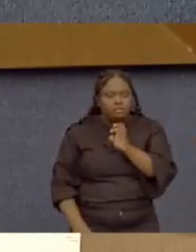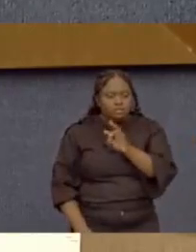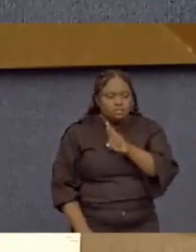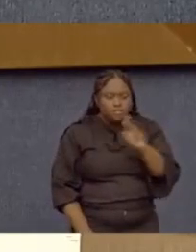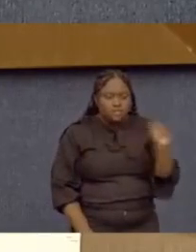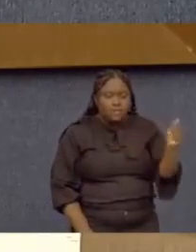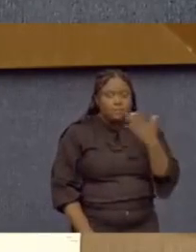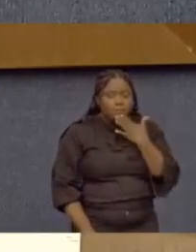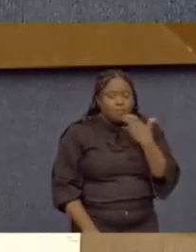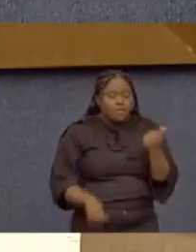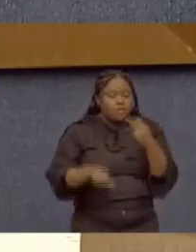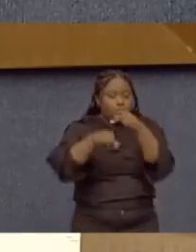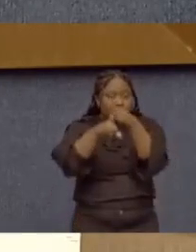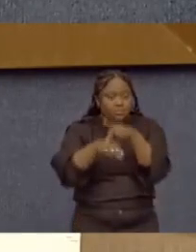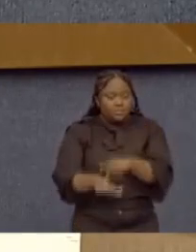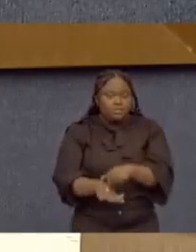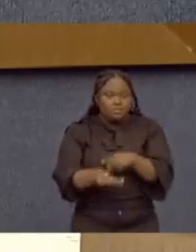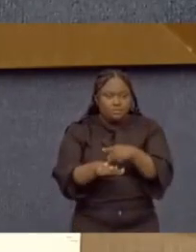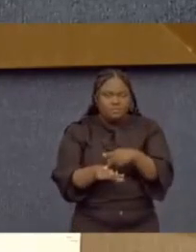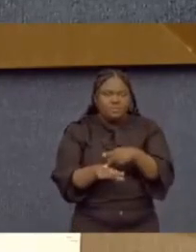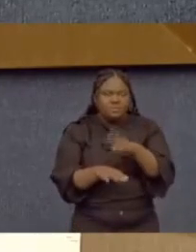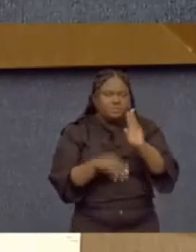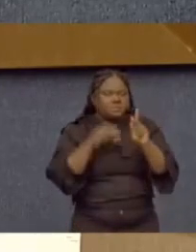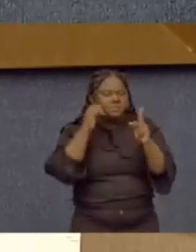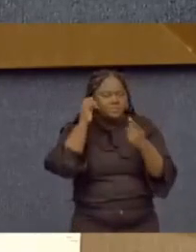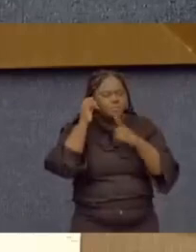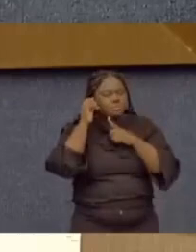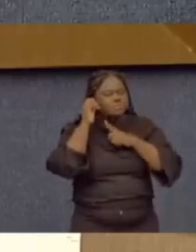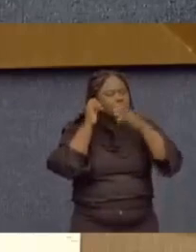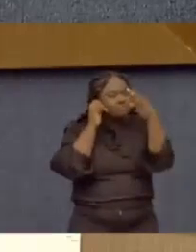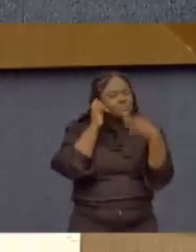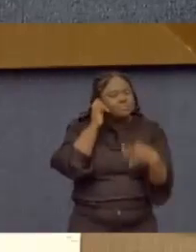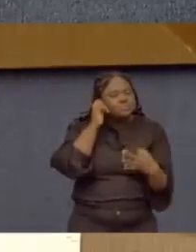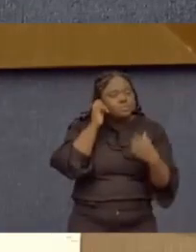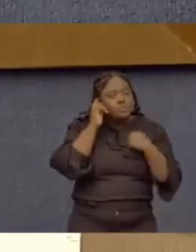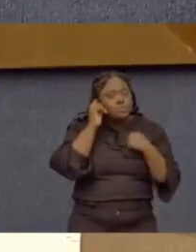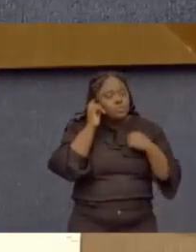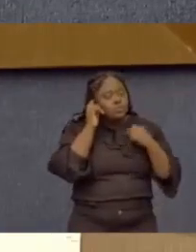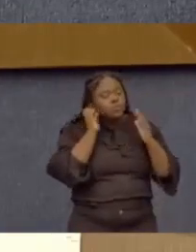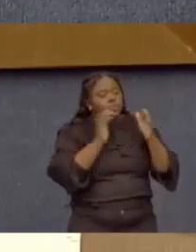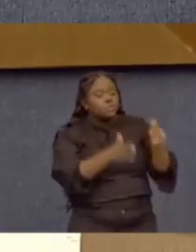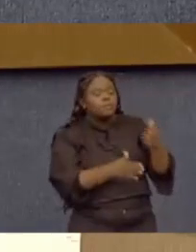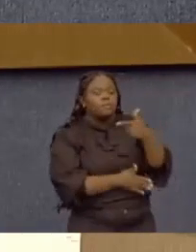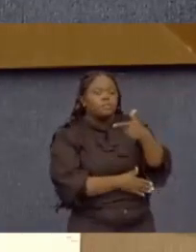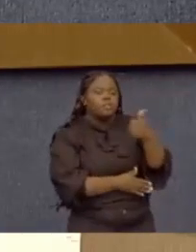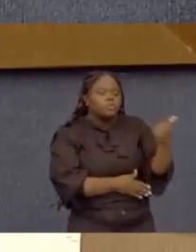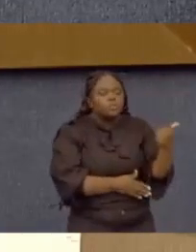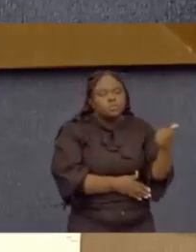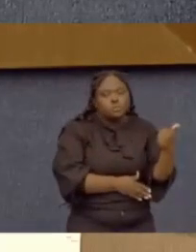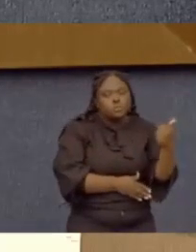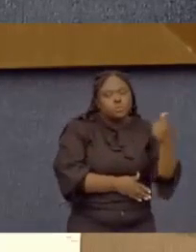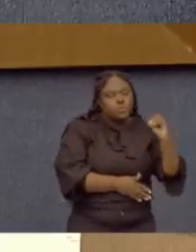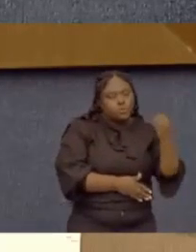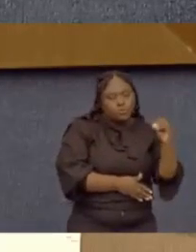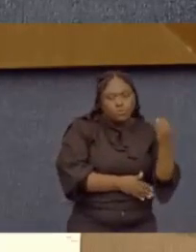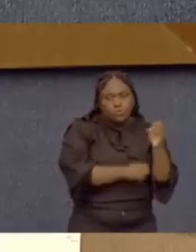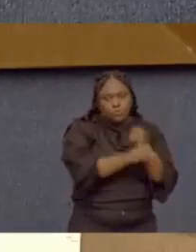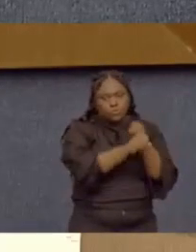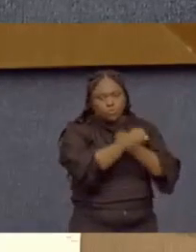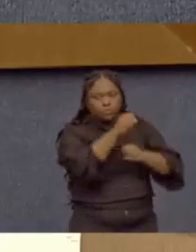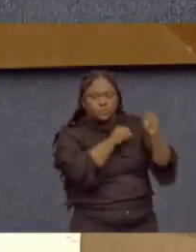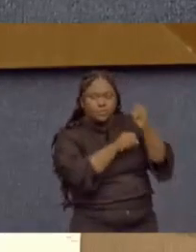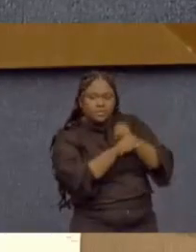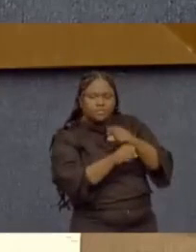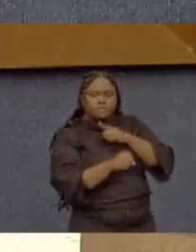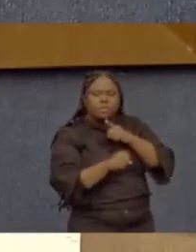de Belo Horizonte. Eu tenho certeza disso. Quando cheguei, em 21 de outubro do ano passado, nós vivíamos muitos momentos